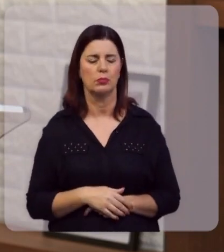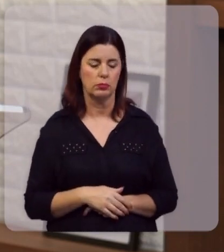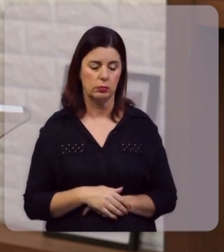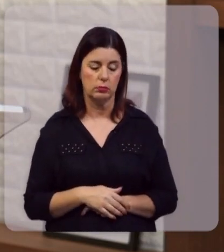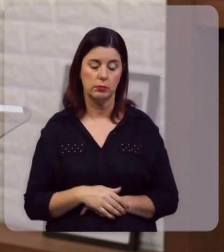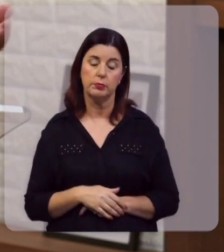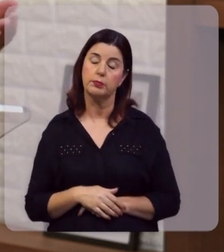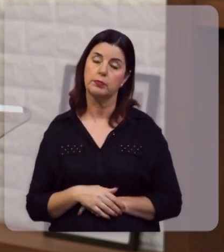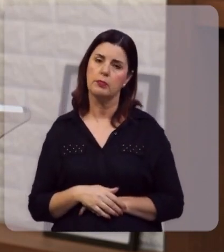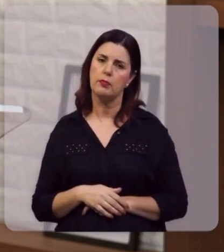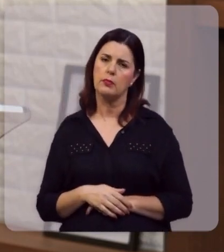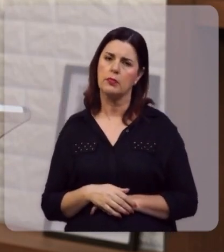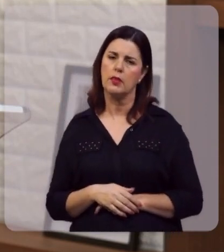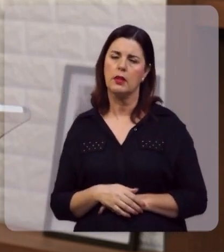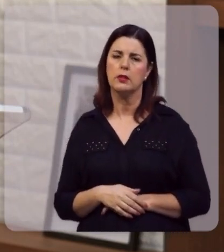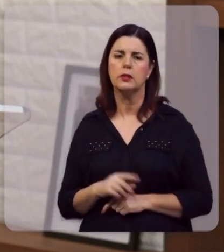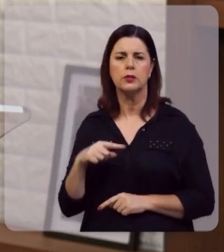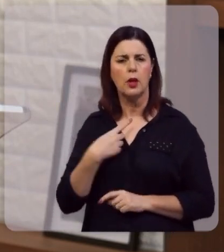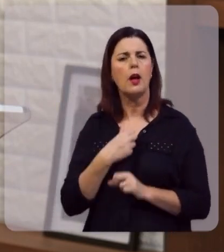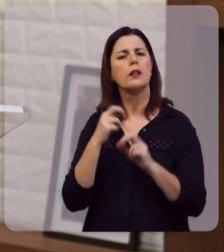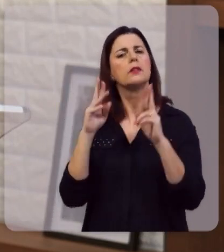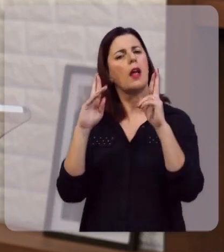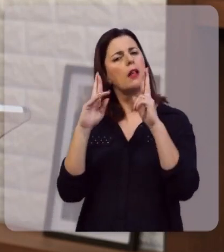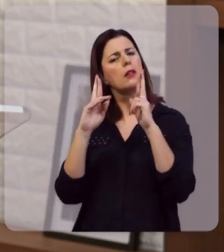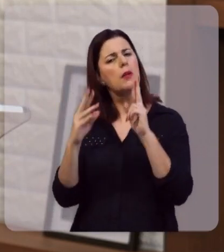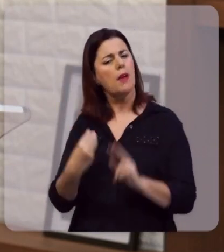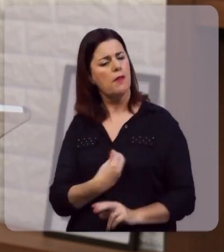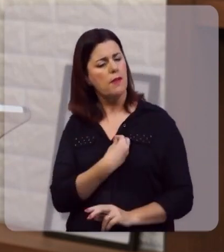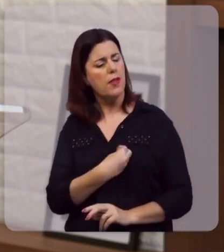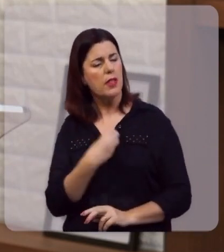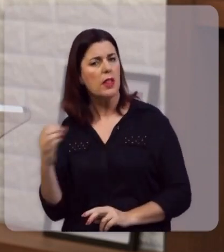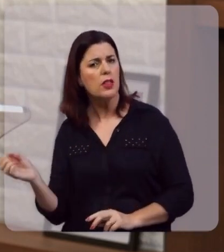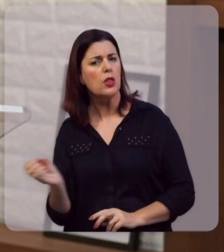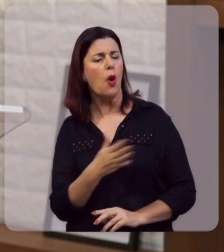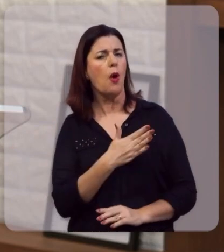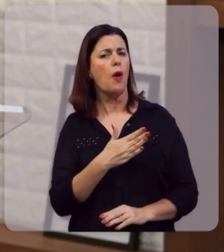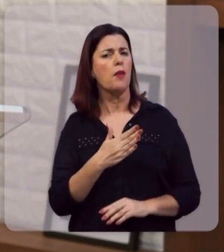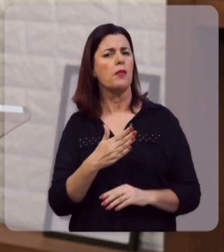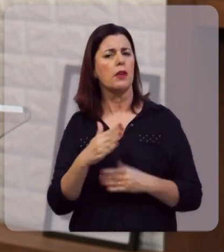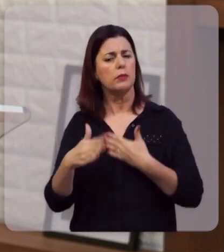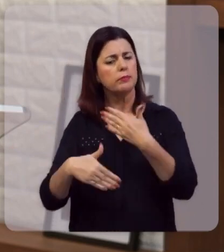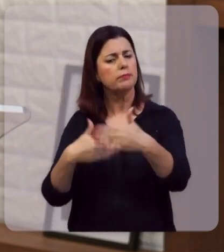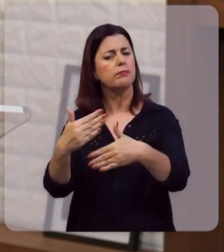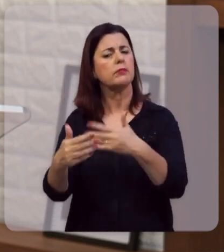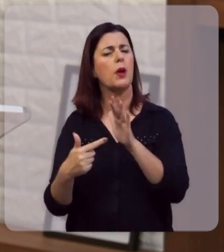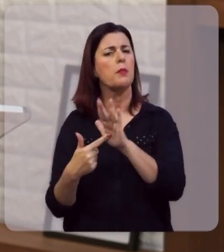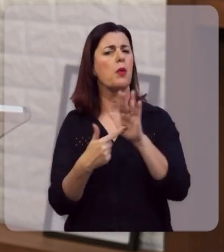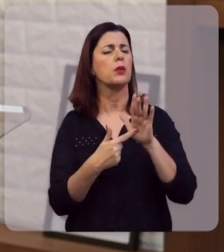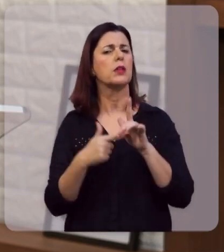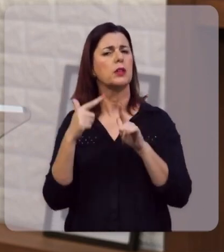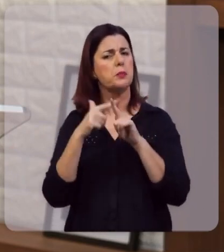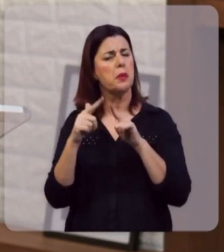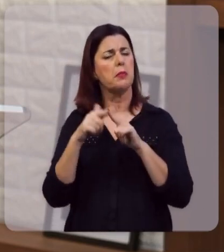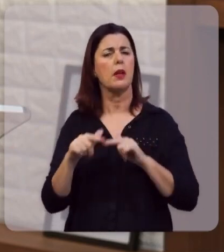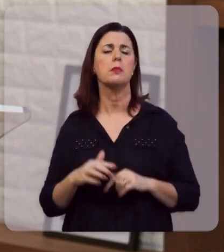Esperamos avivamento para os nossos dias, apesar da crise que está aí. mostrando a sua